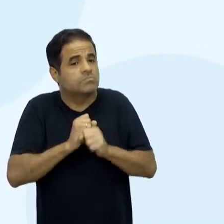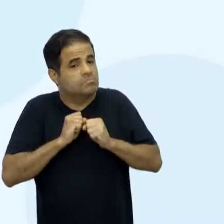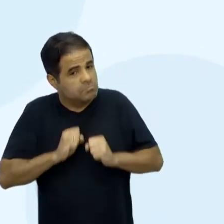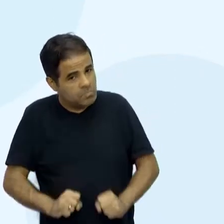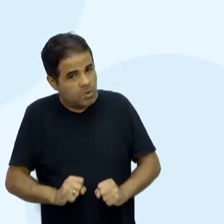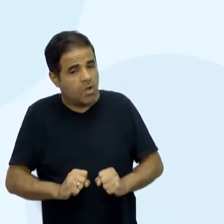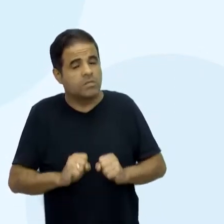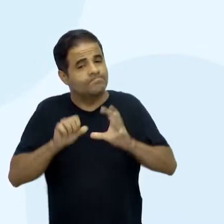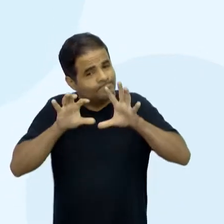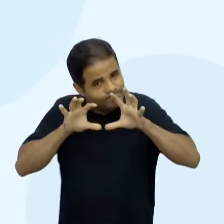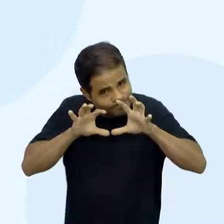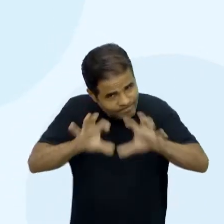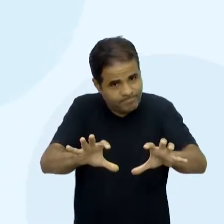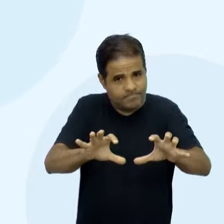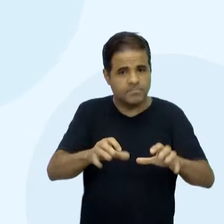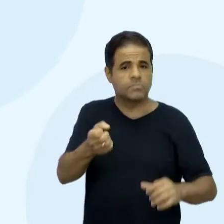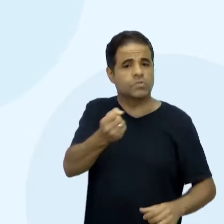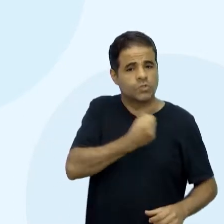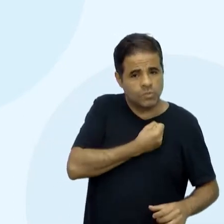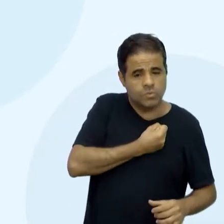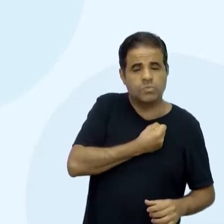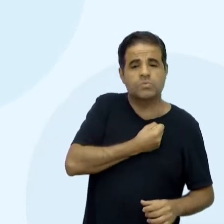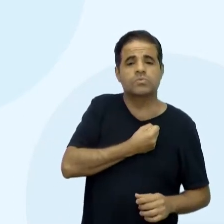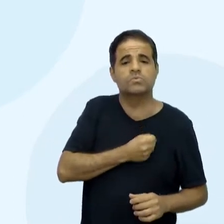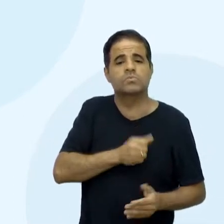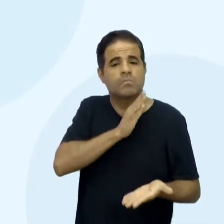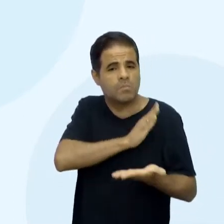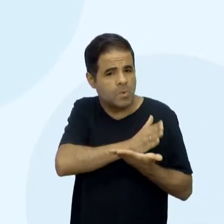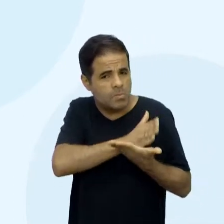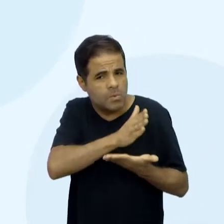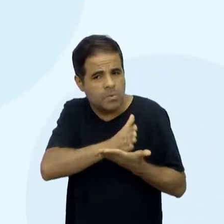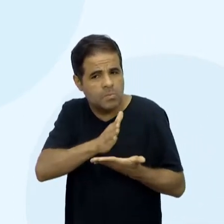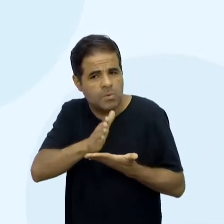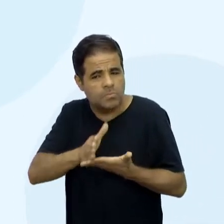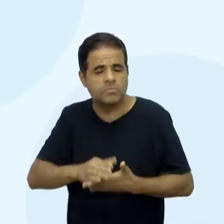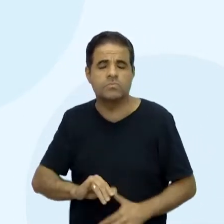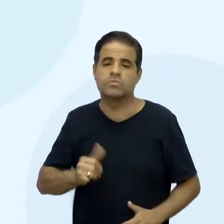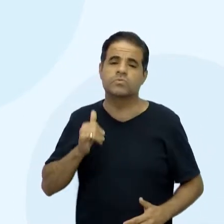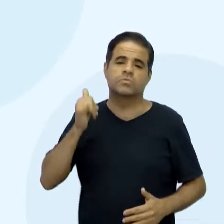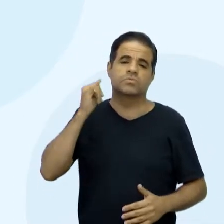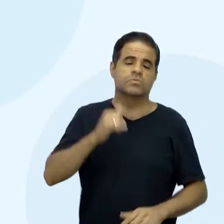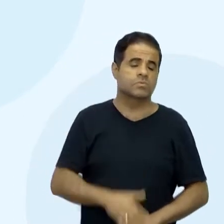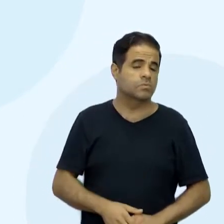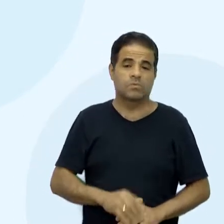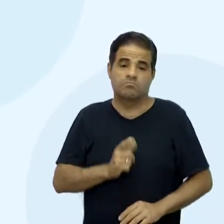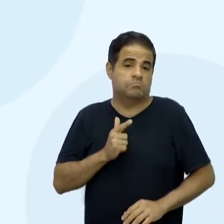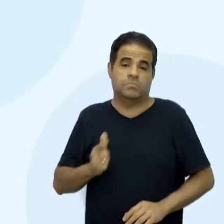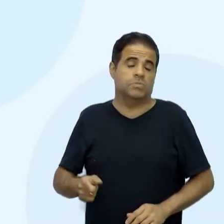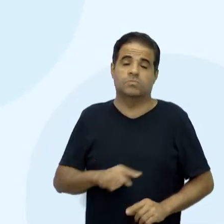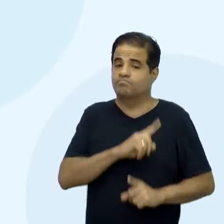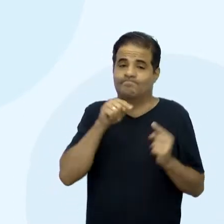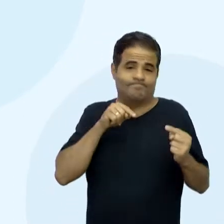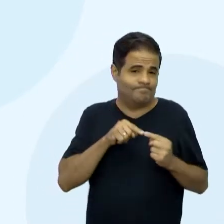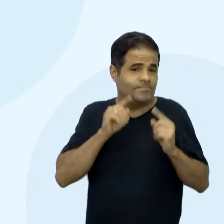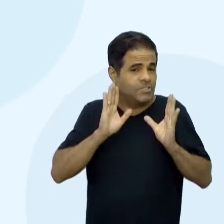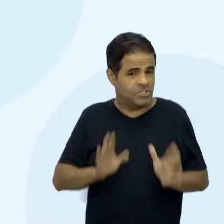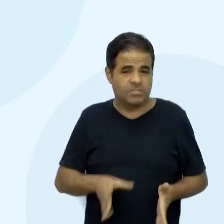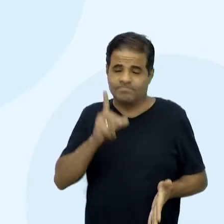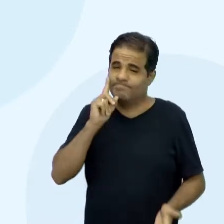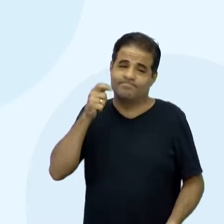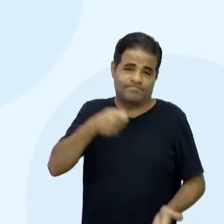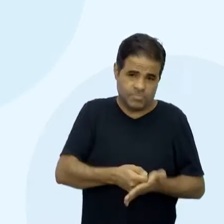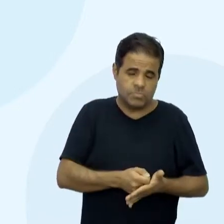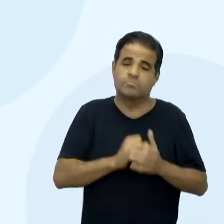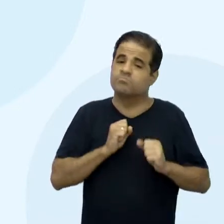pode acabar impactando no número de parcelas. Então, o fato de não ter um objetivo